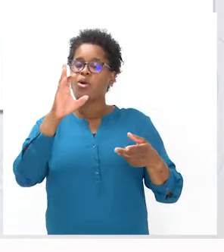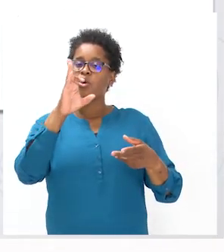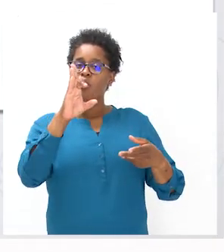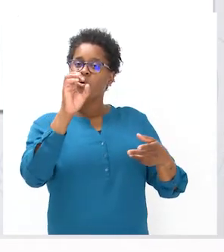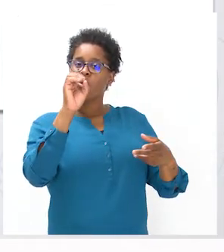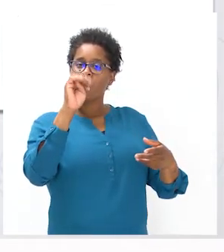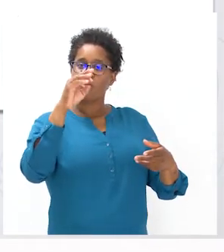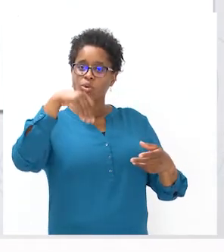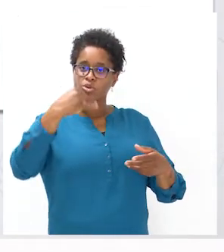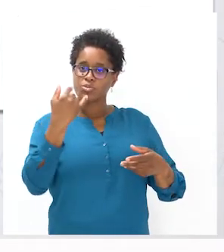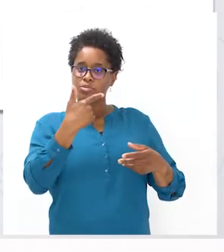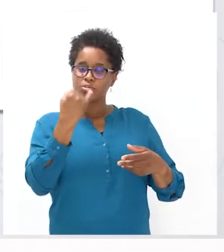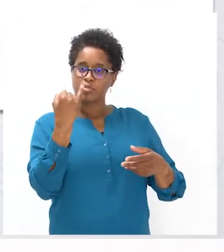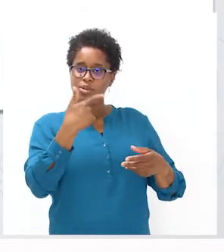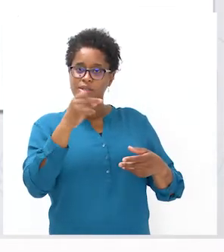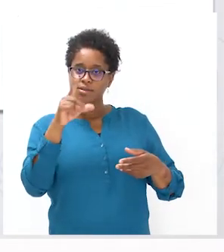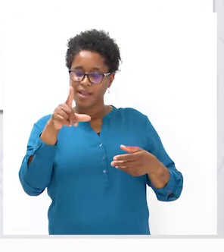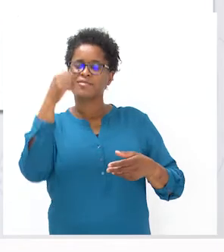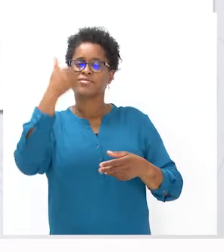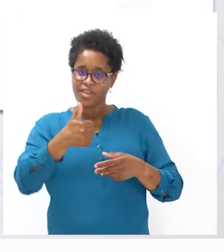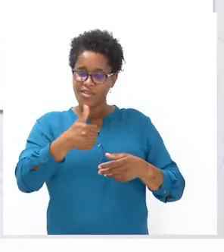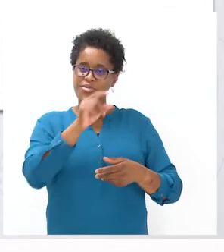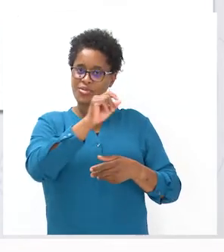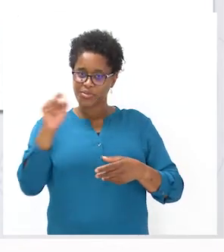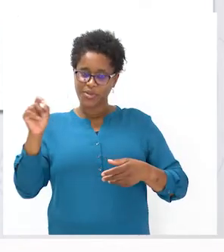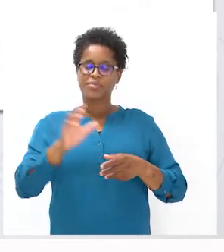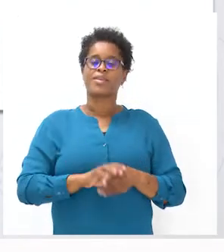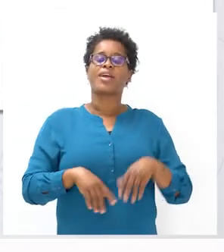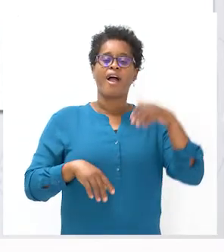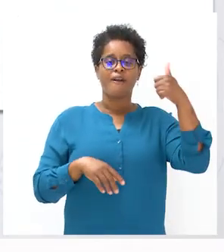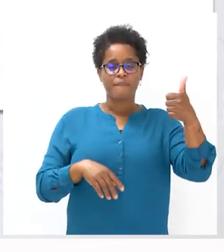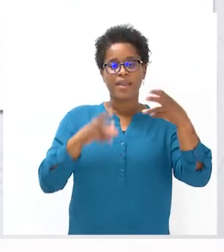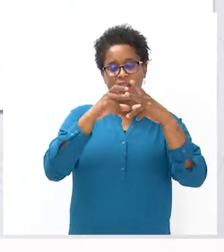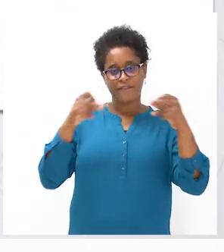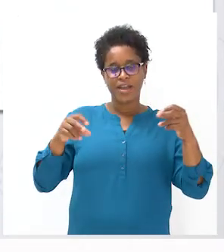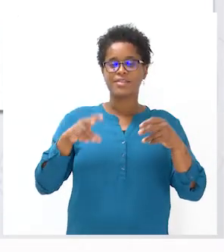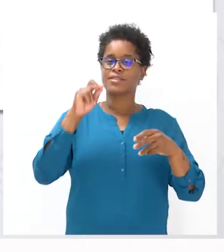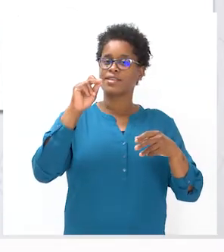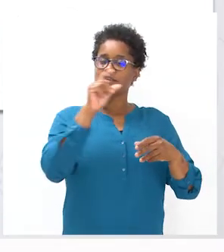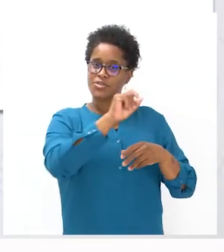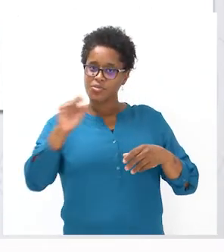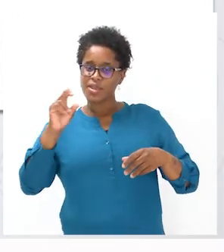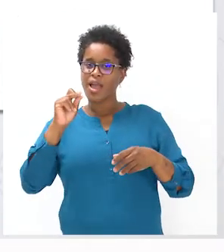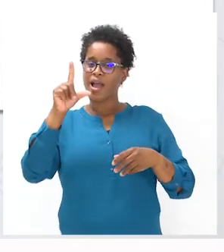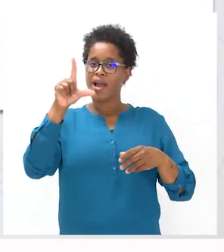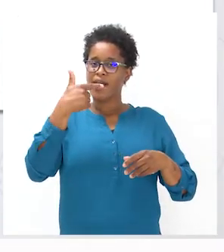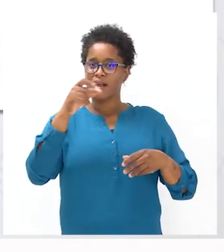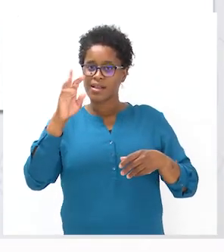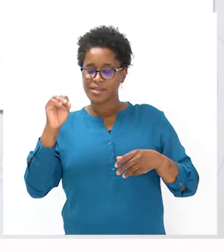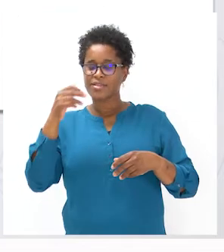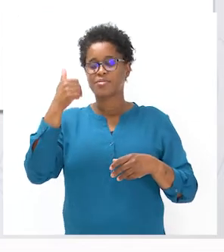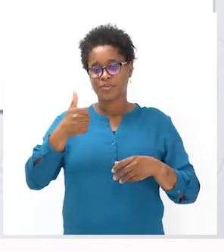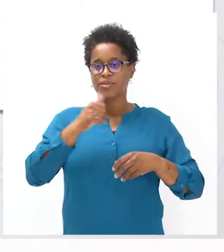hospital. Certíssimo. Na frase B, sublinharam altas. Perfeito. Na frase